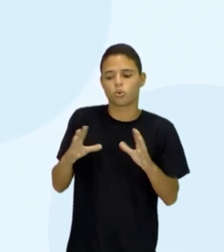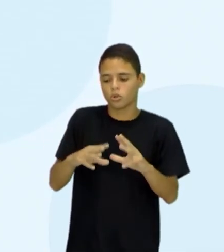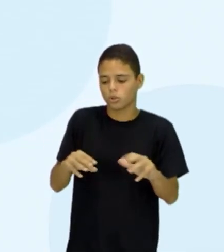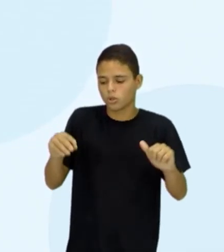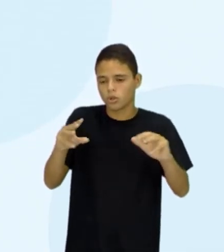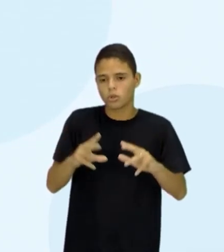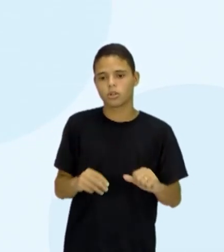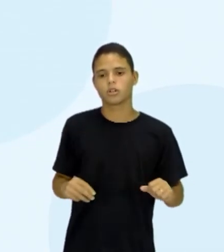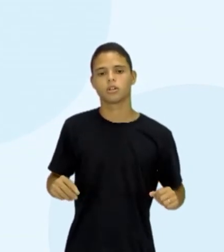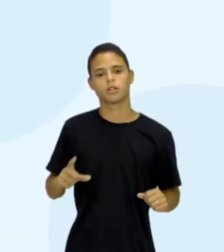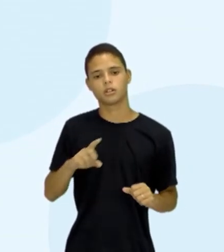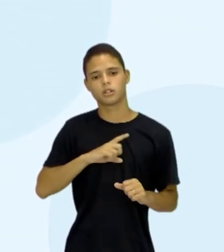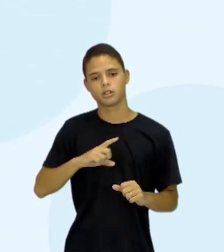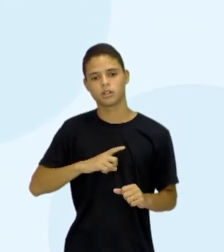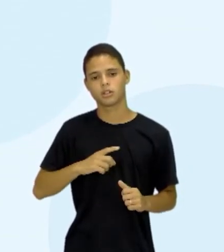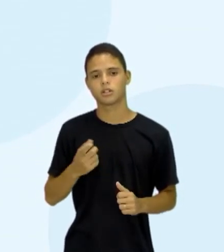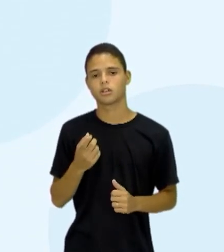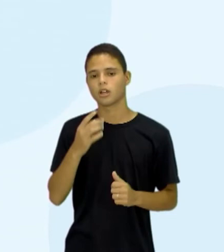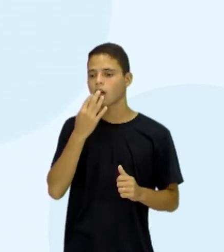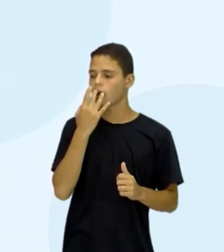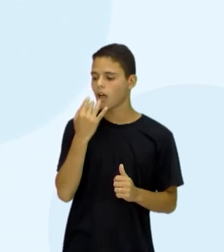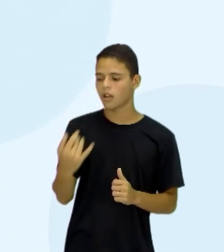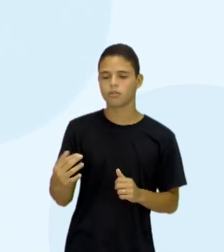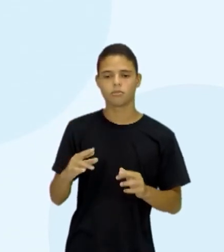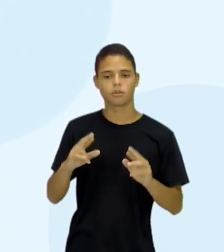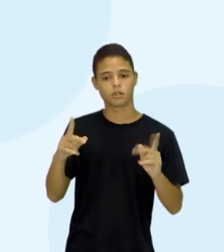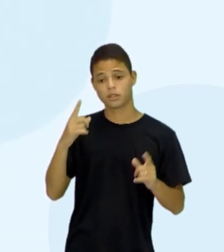Todas essas coisas têm diferentes